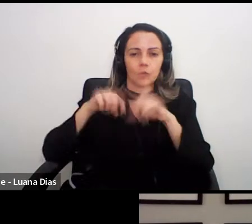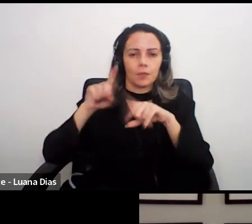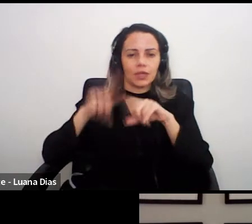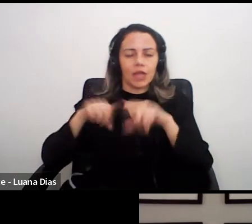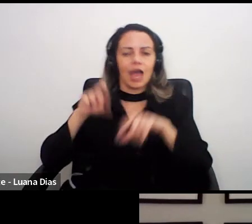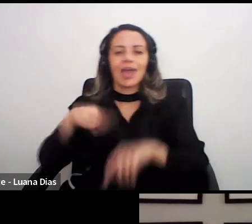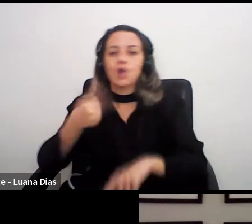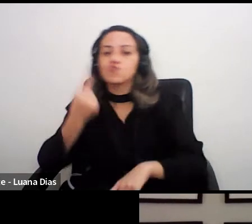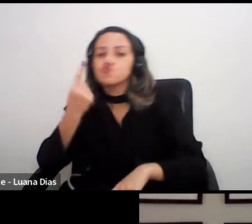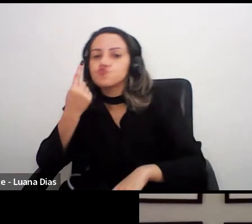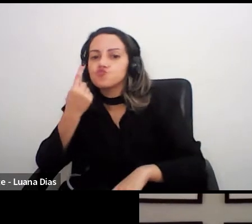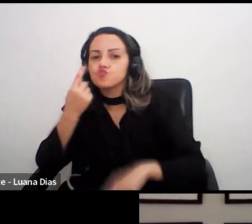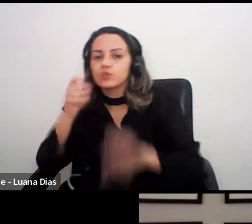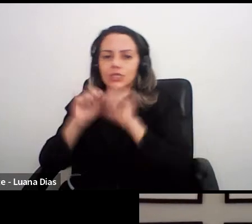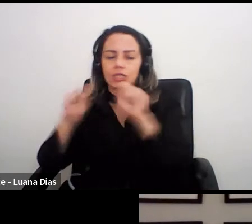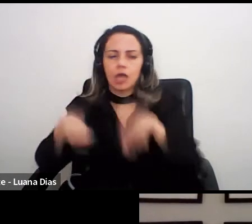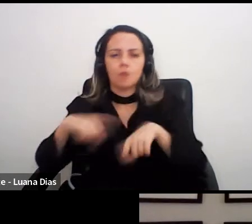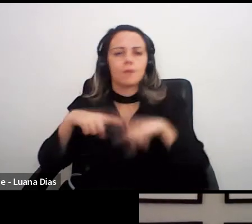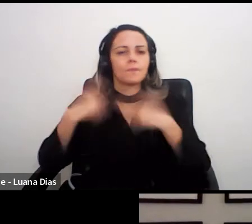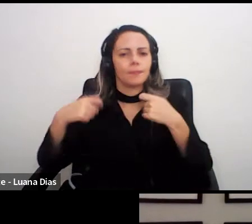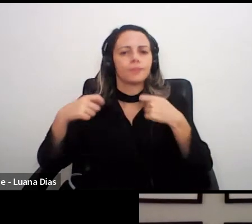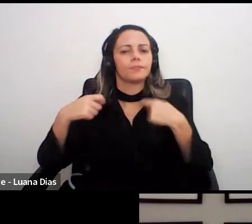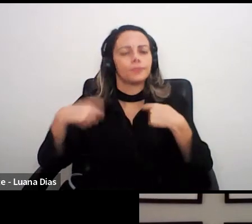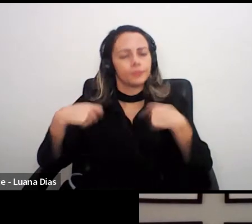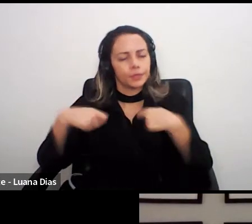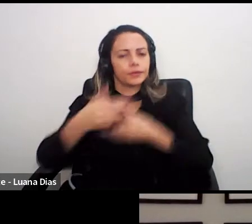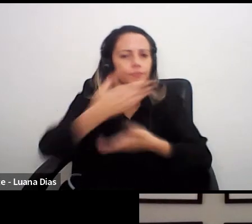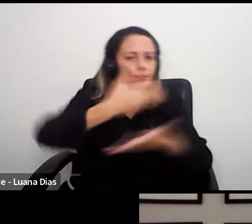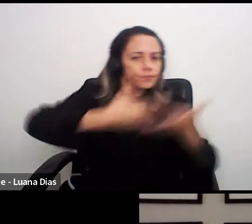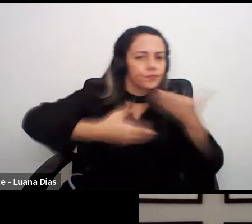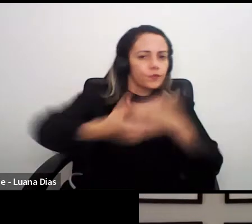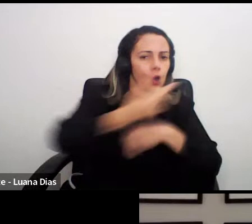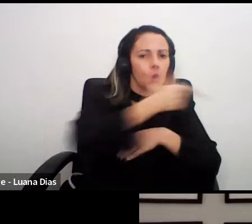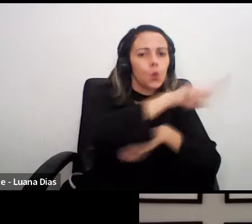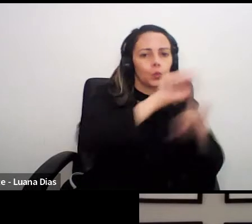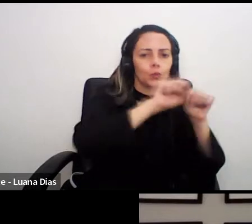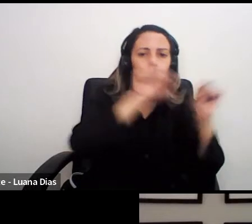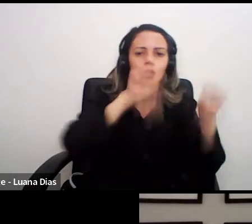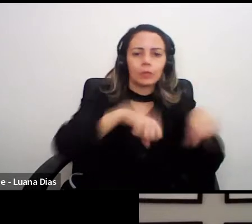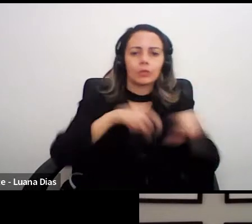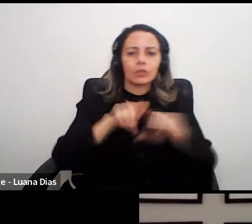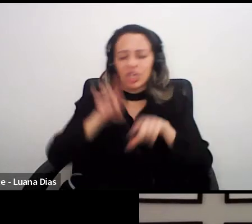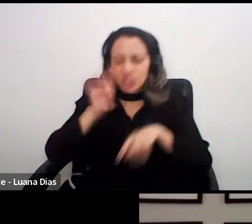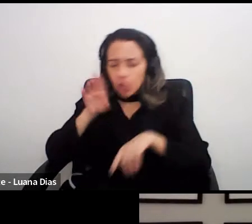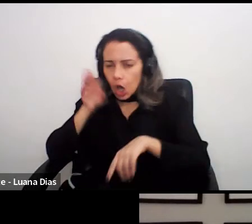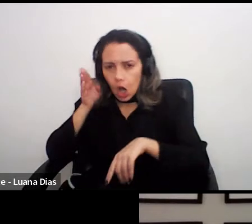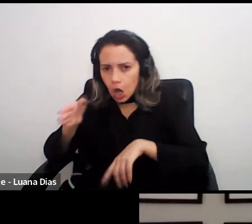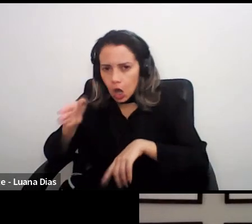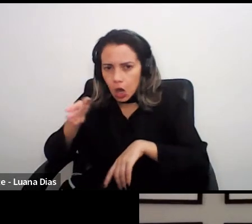sistema. Mas ele tem que dialogar com os outros sistemas. Ele não é exclusivo.